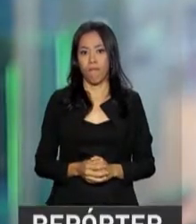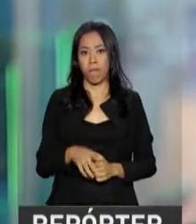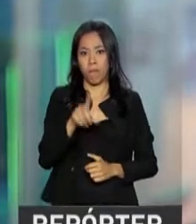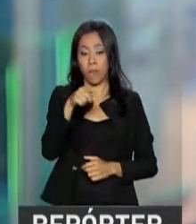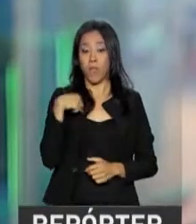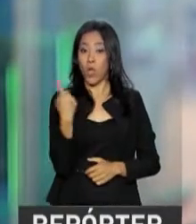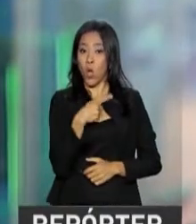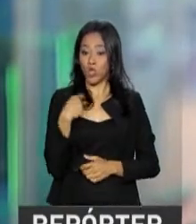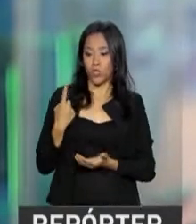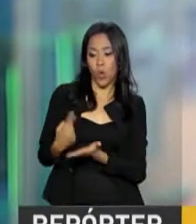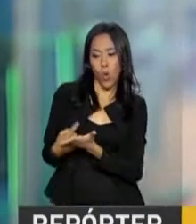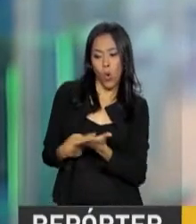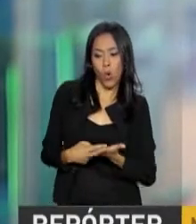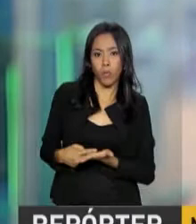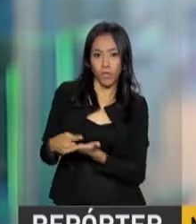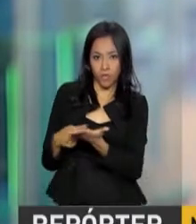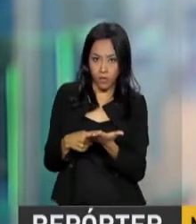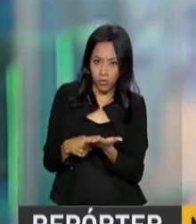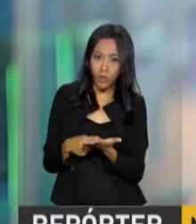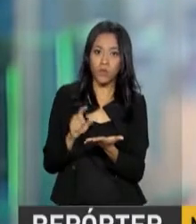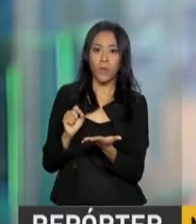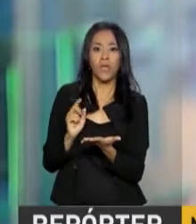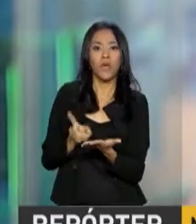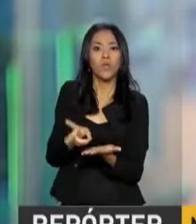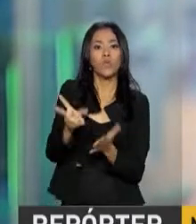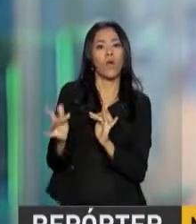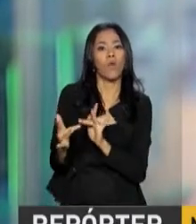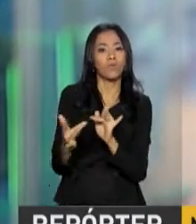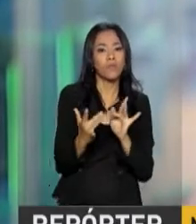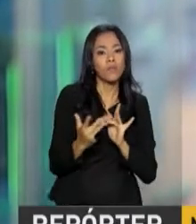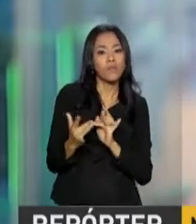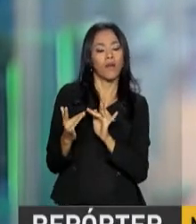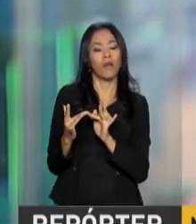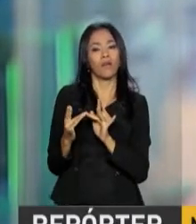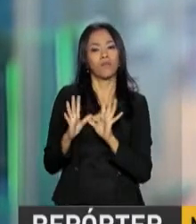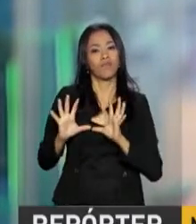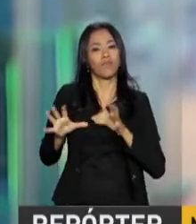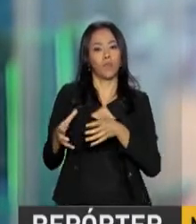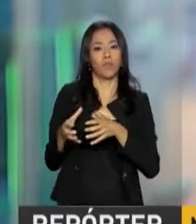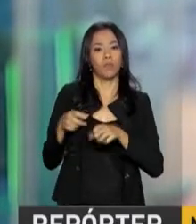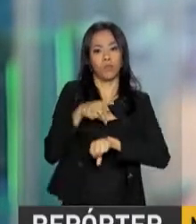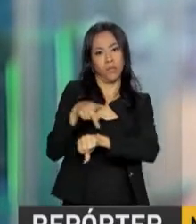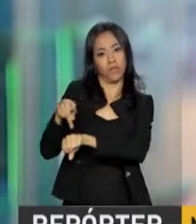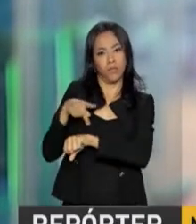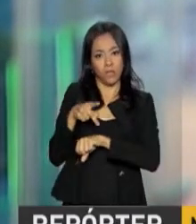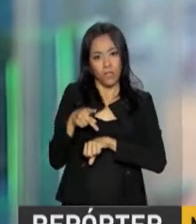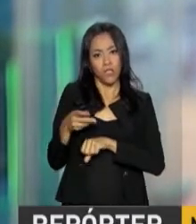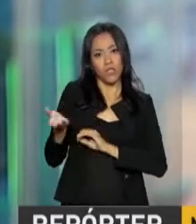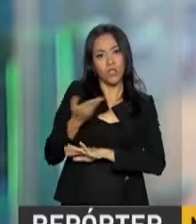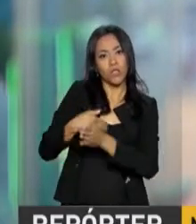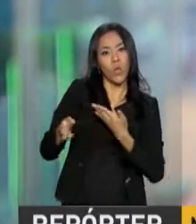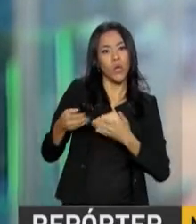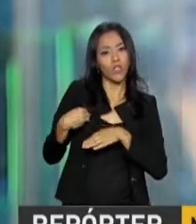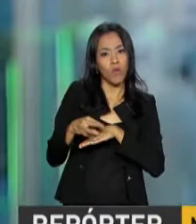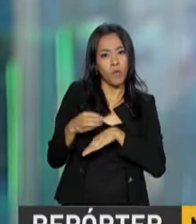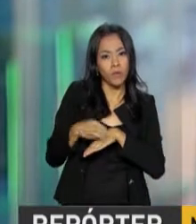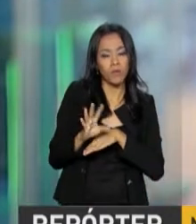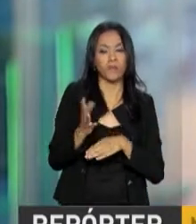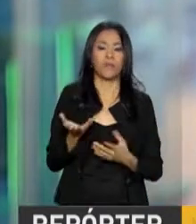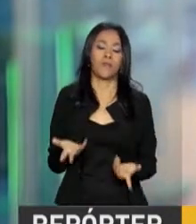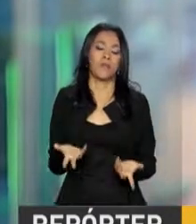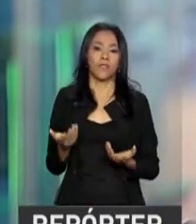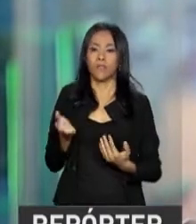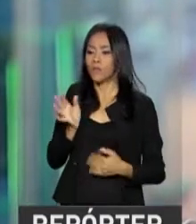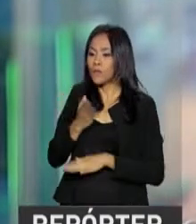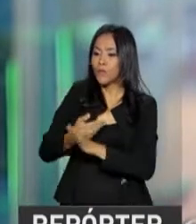Combinamos entre nós manter-nos em contato, formando uma rede de cooperação, de troca de informações, de